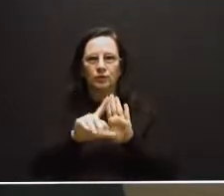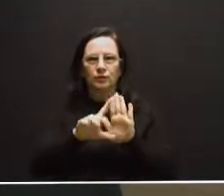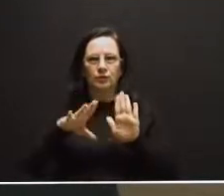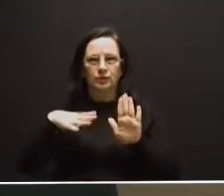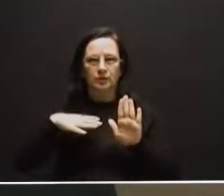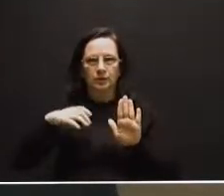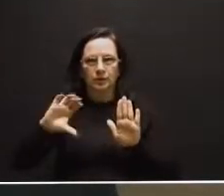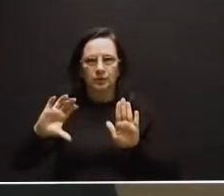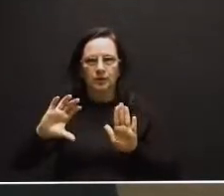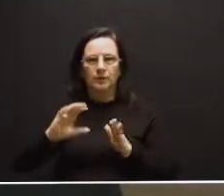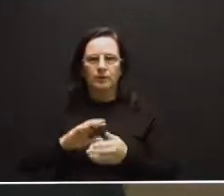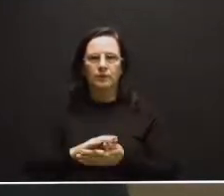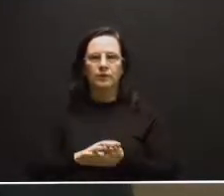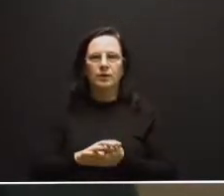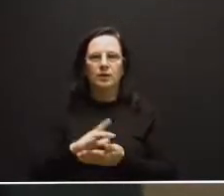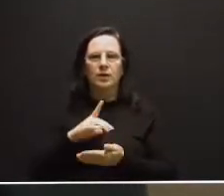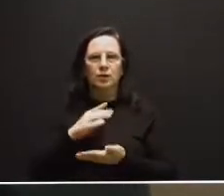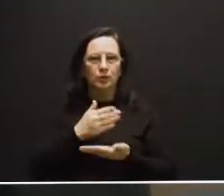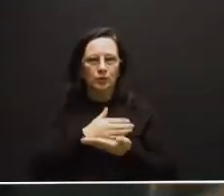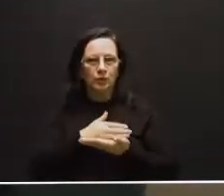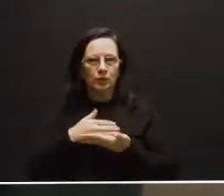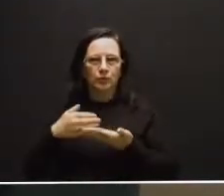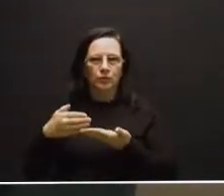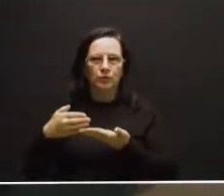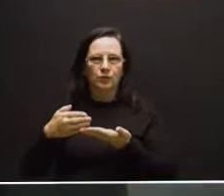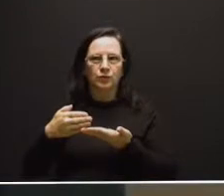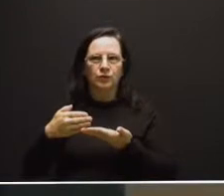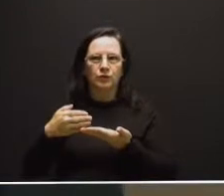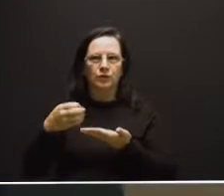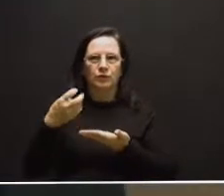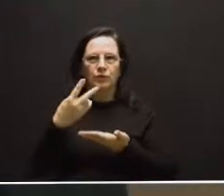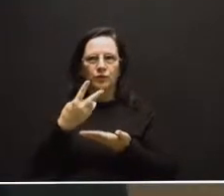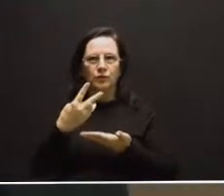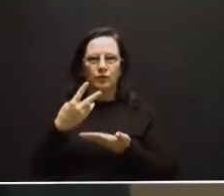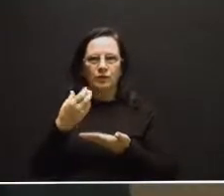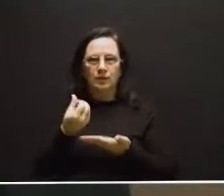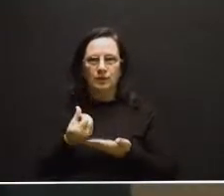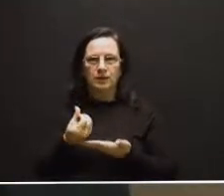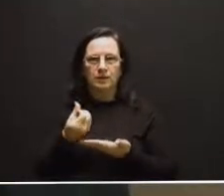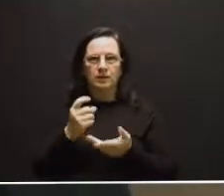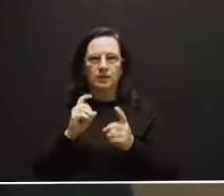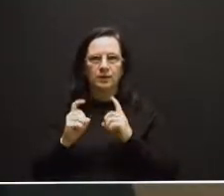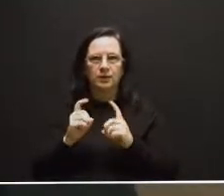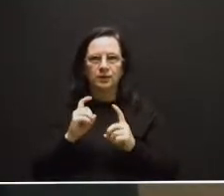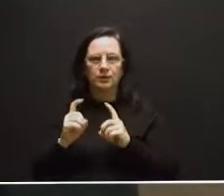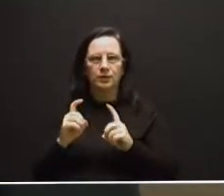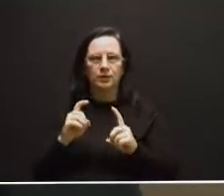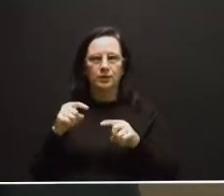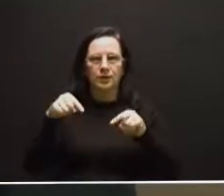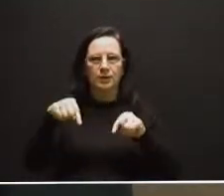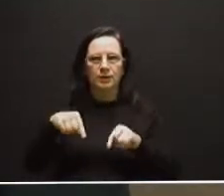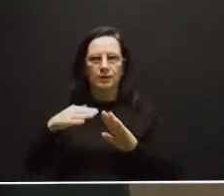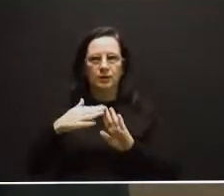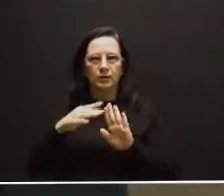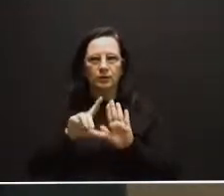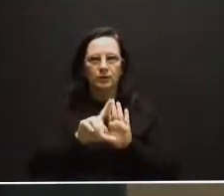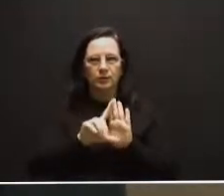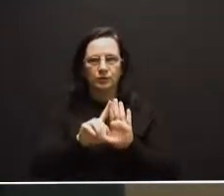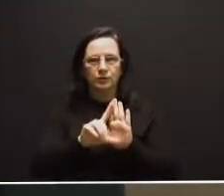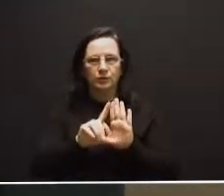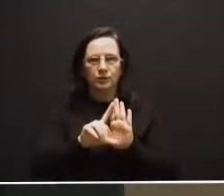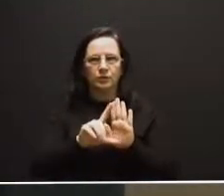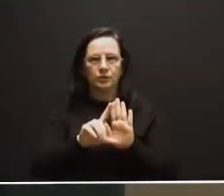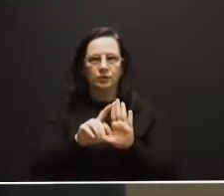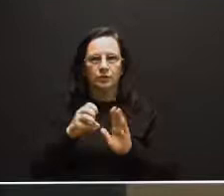câmara municipal de cubatão onde daqui a pouco terá início a 26ª sessão ordinária desta terça-feira dia